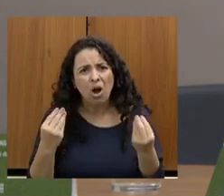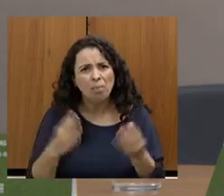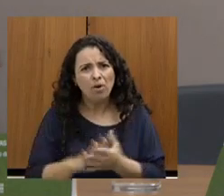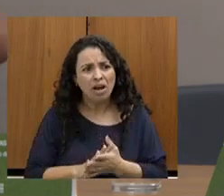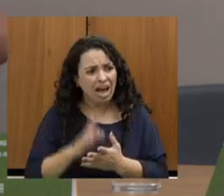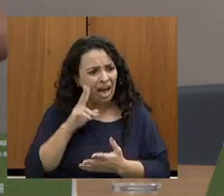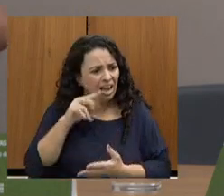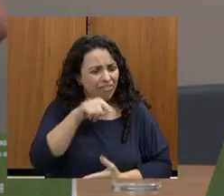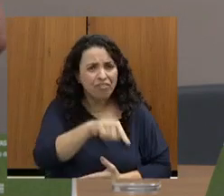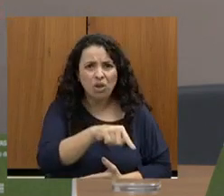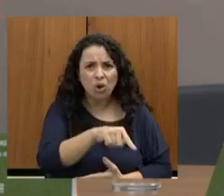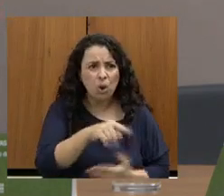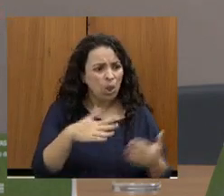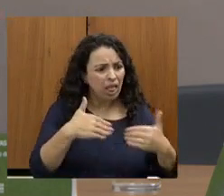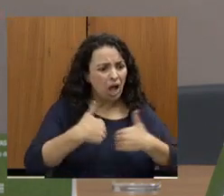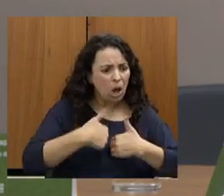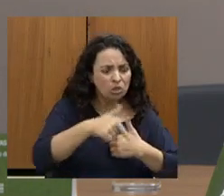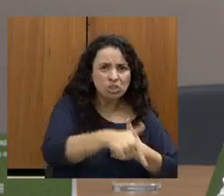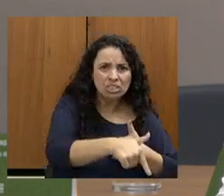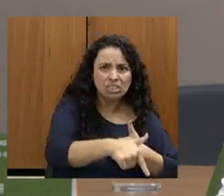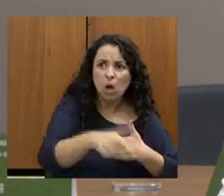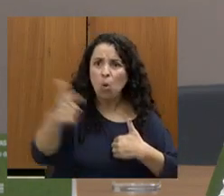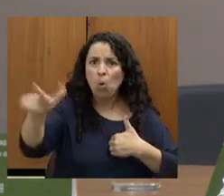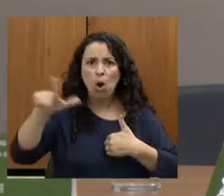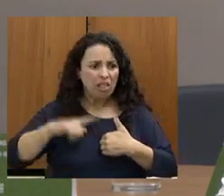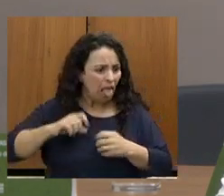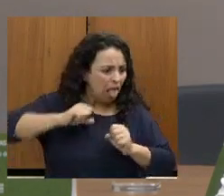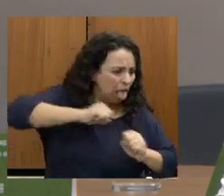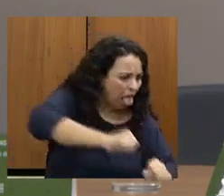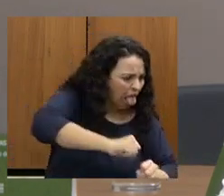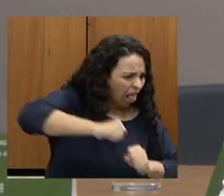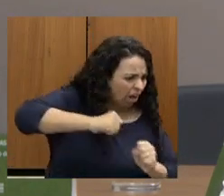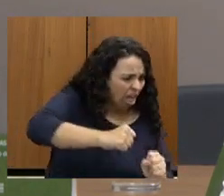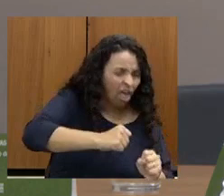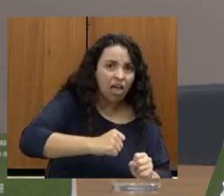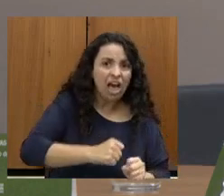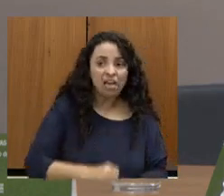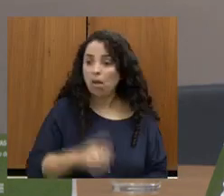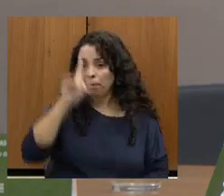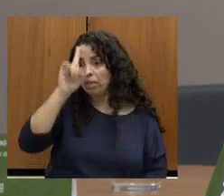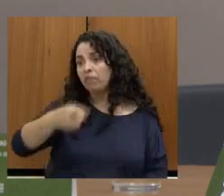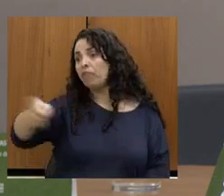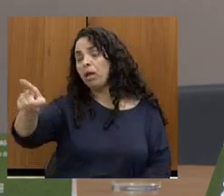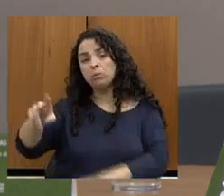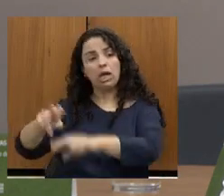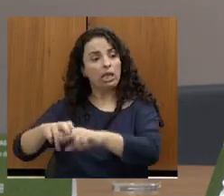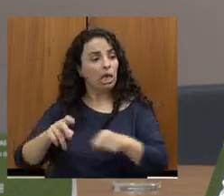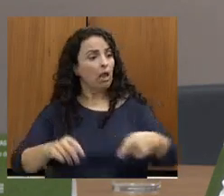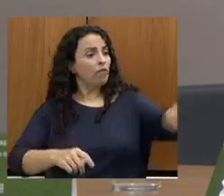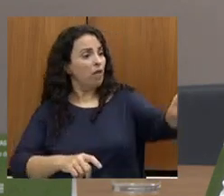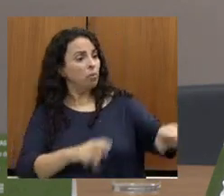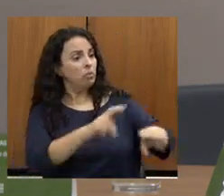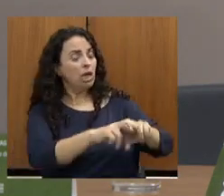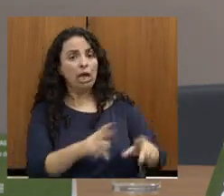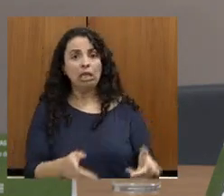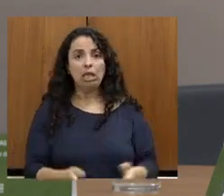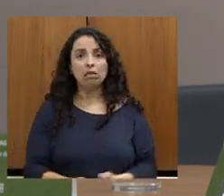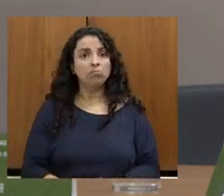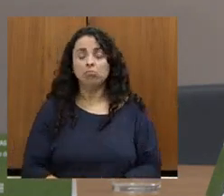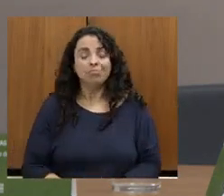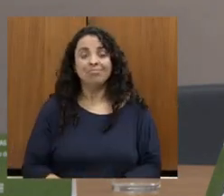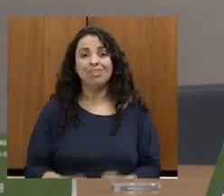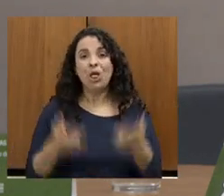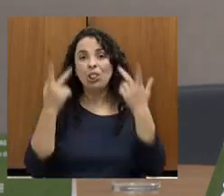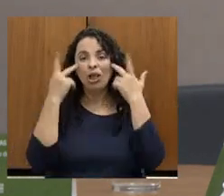imobilizado e manda cada um para a sua carteira e vai dar aula. Meu Deus! A primeira, eu esqueci o nome da